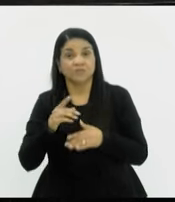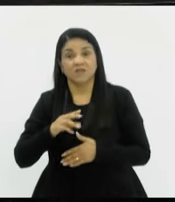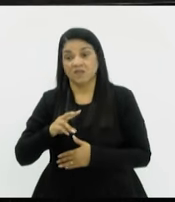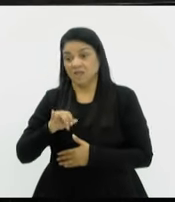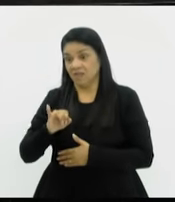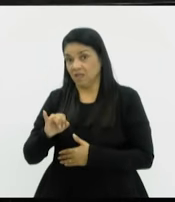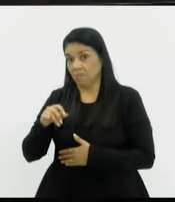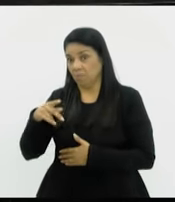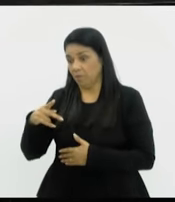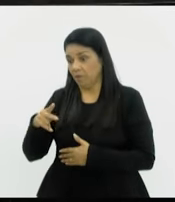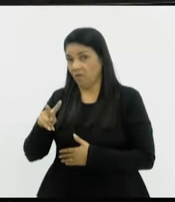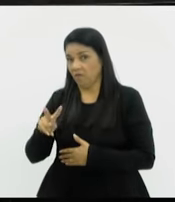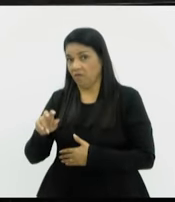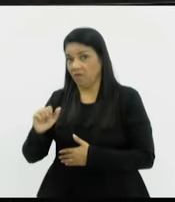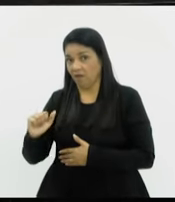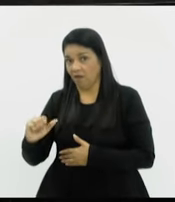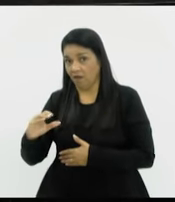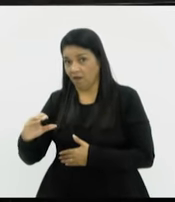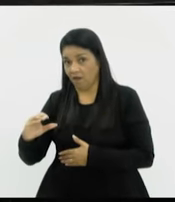céu,